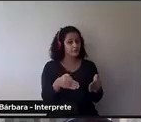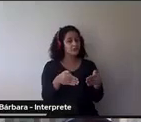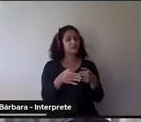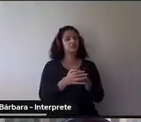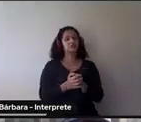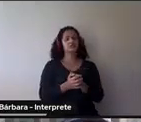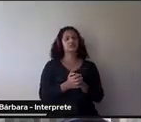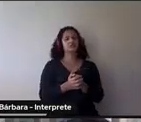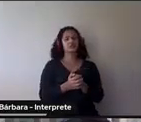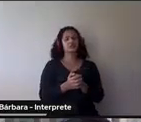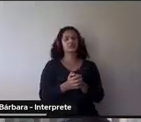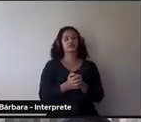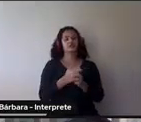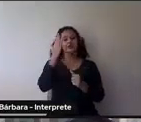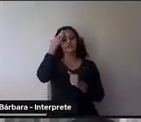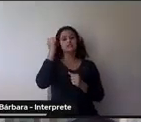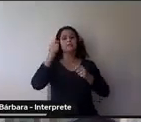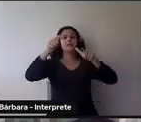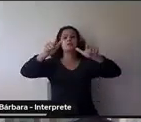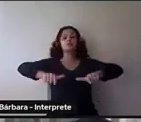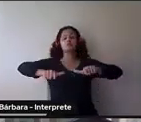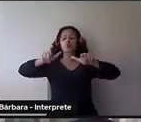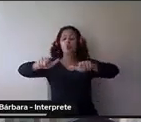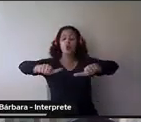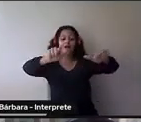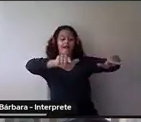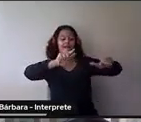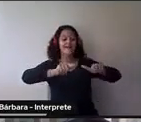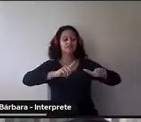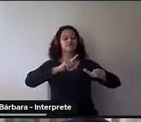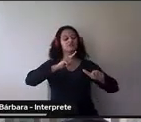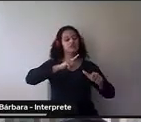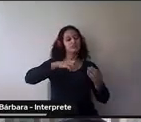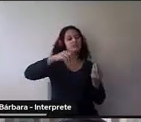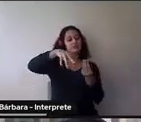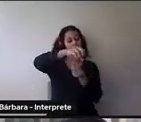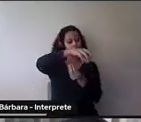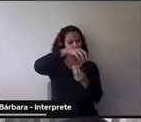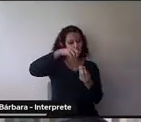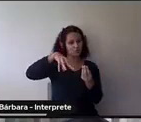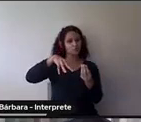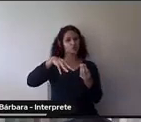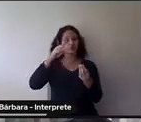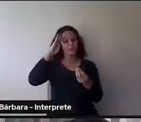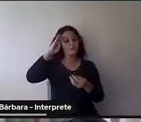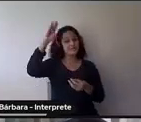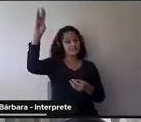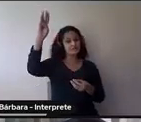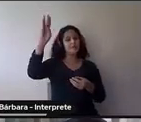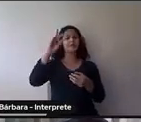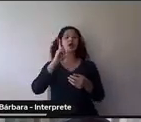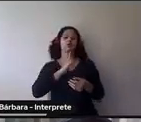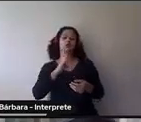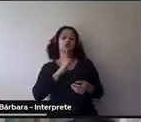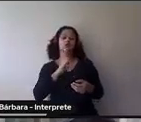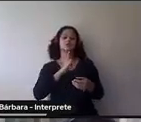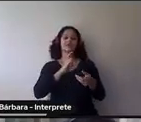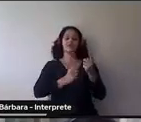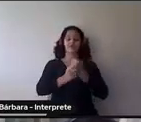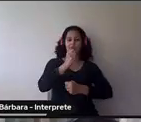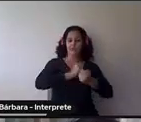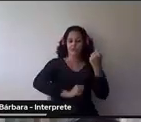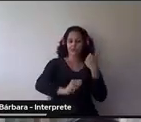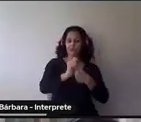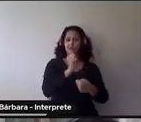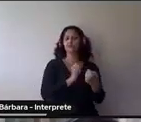a ocorrência de espécies de fungos, principalmente com interesse biotecnológico e econômico, e foram selecionadas, avaliar a